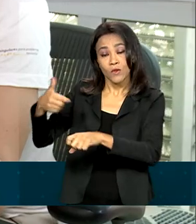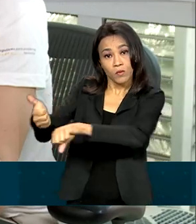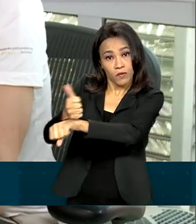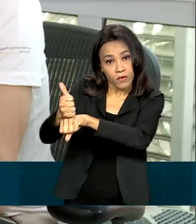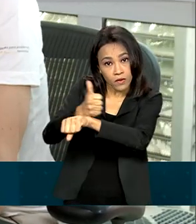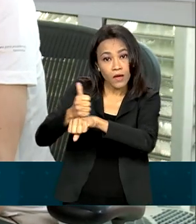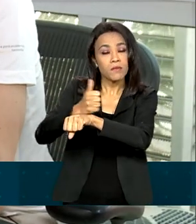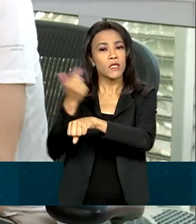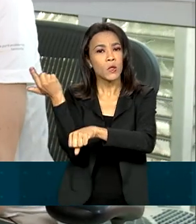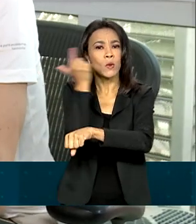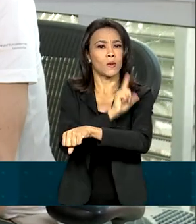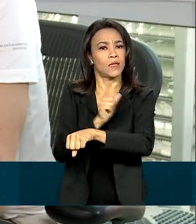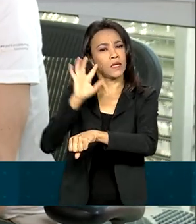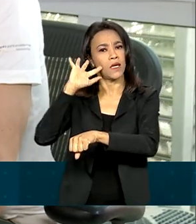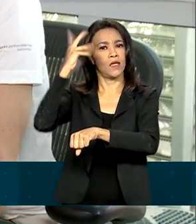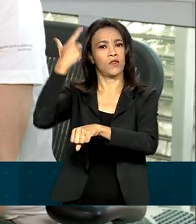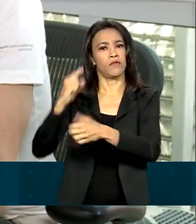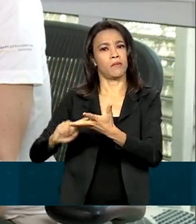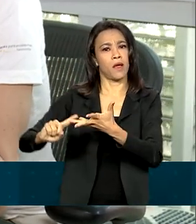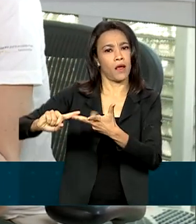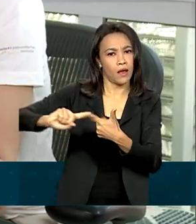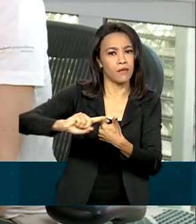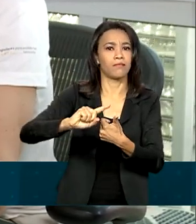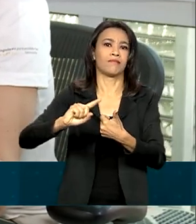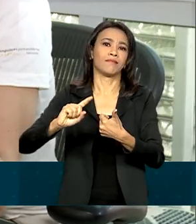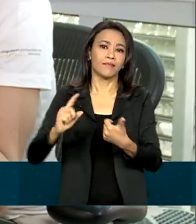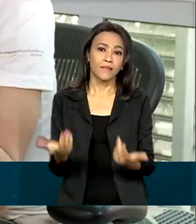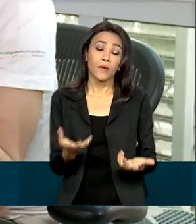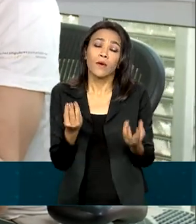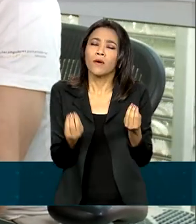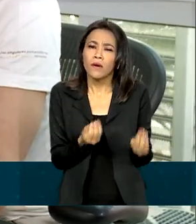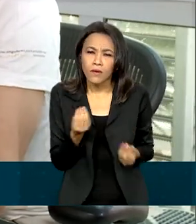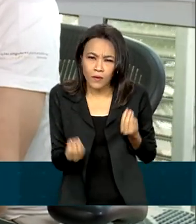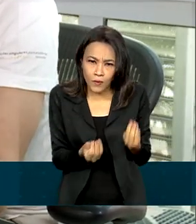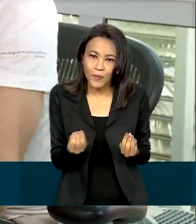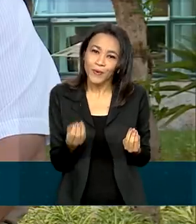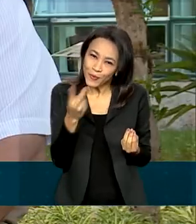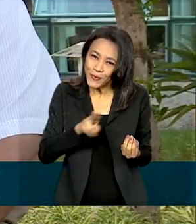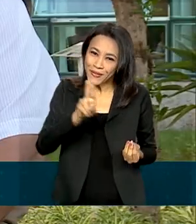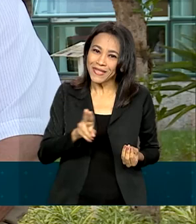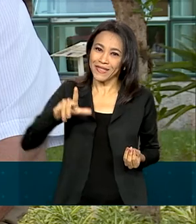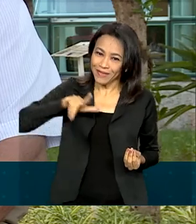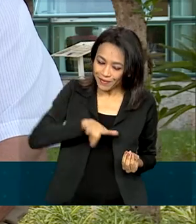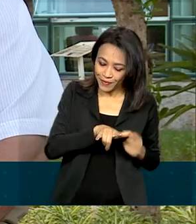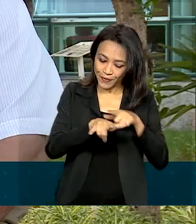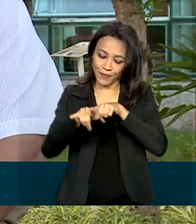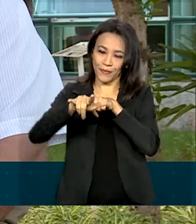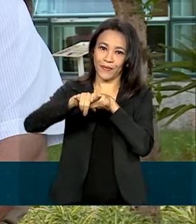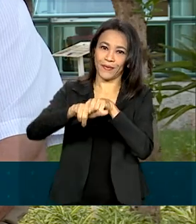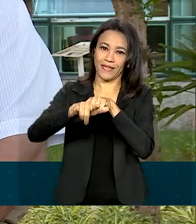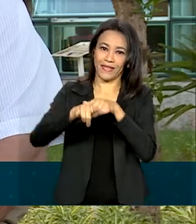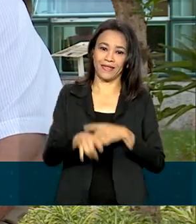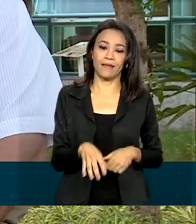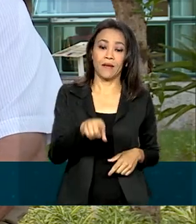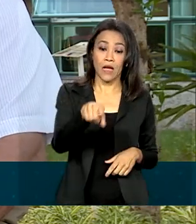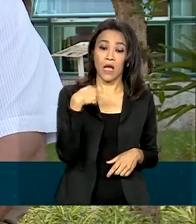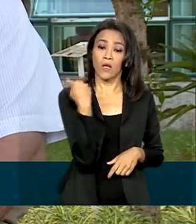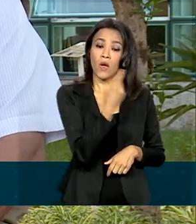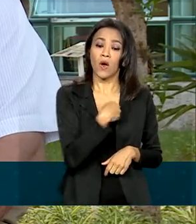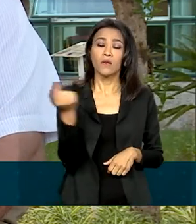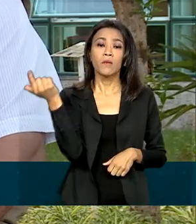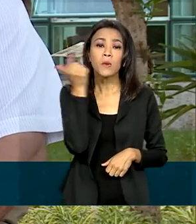o desenvolvimento de soluções para a vida humana. Como? Por meio de drones. A gente vai poder